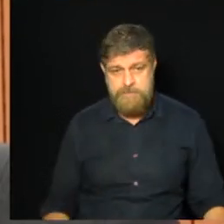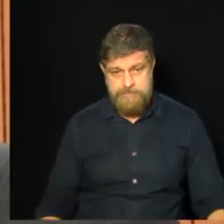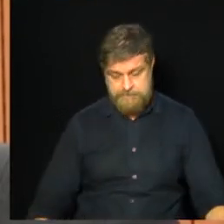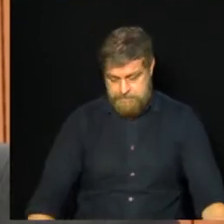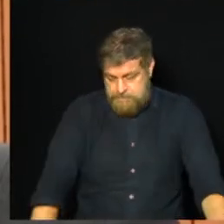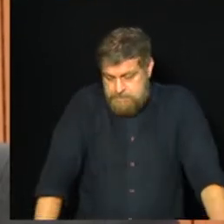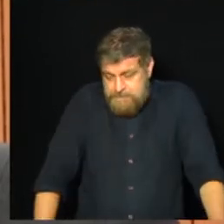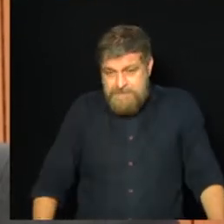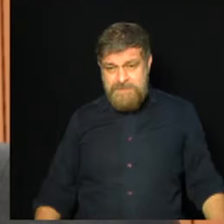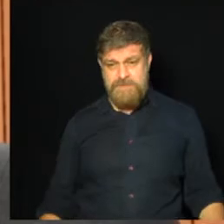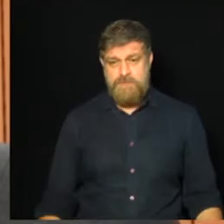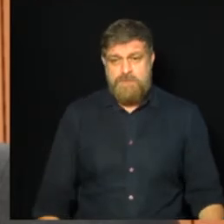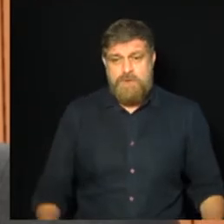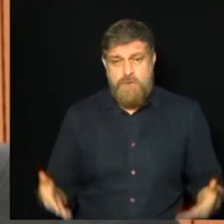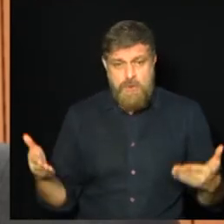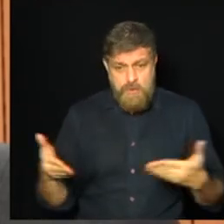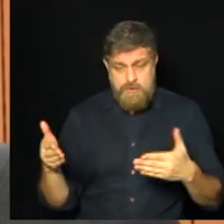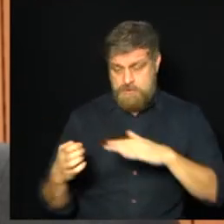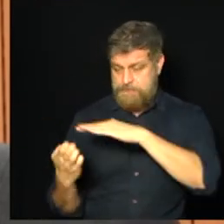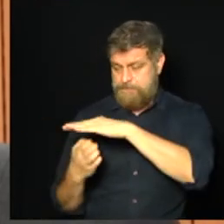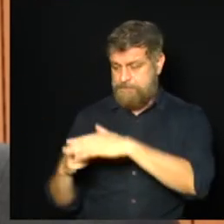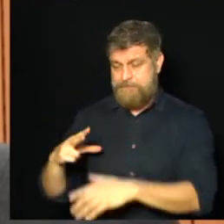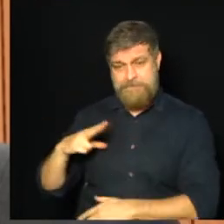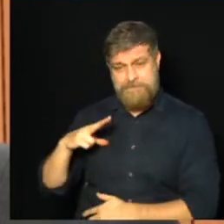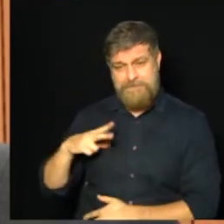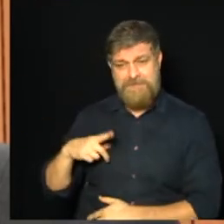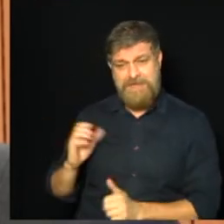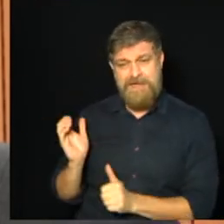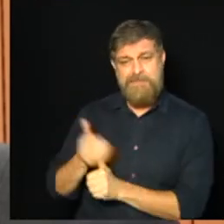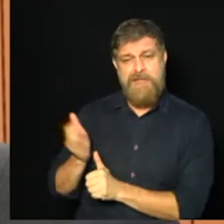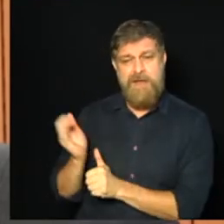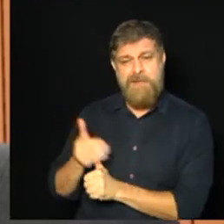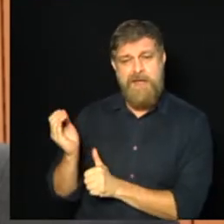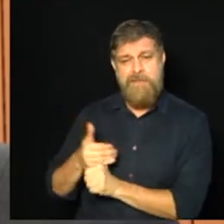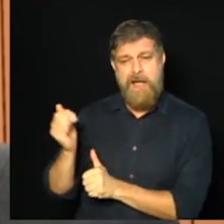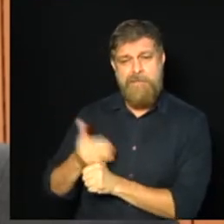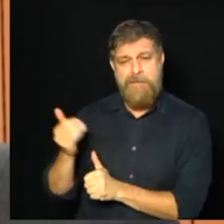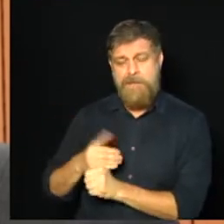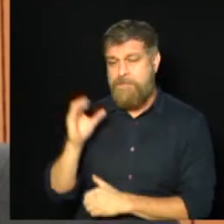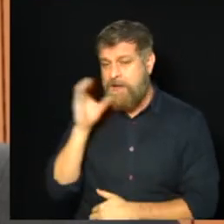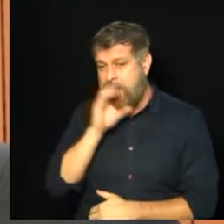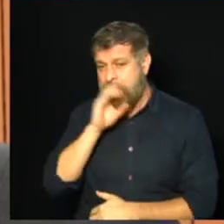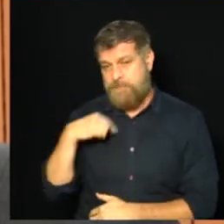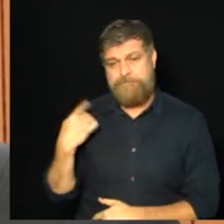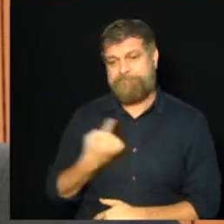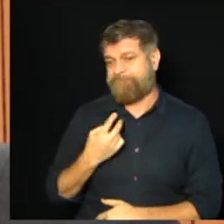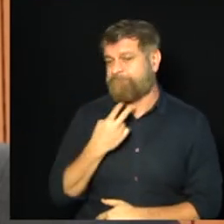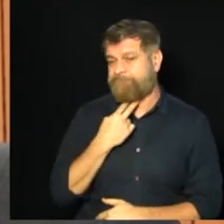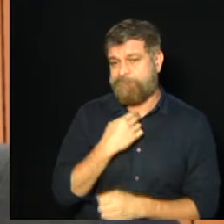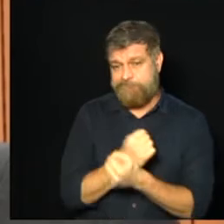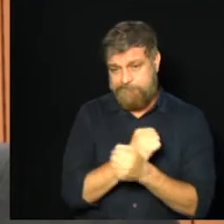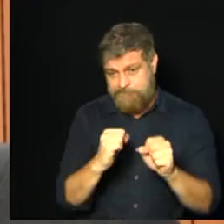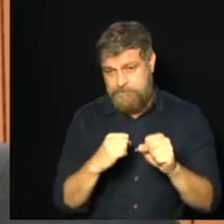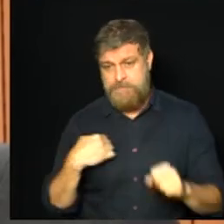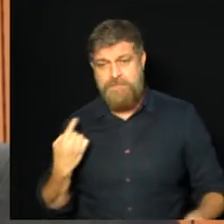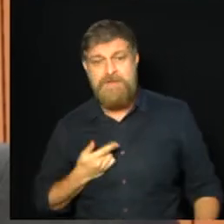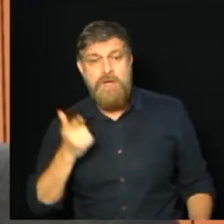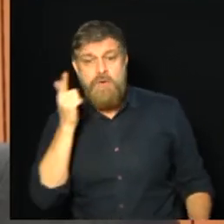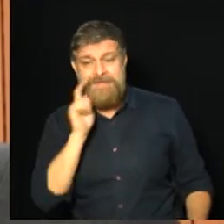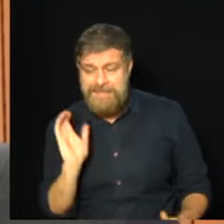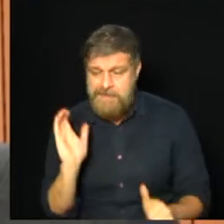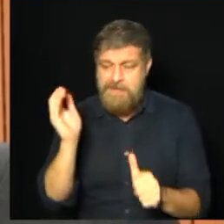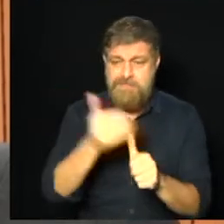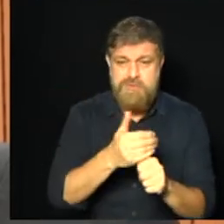hoje, a empresa privada ela tem substituições mais ágeis do que a gente consegue. Como nós não conseguimos repor todos